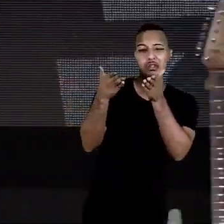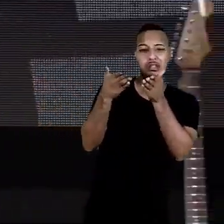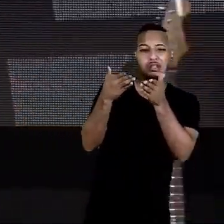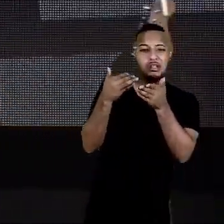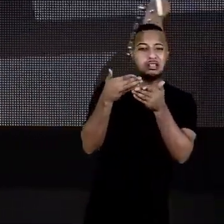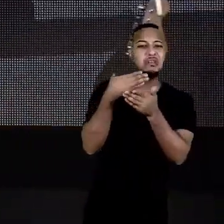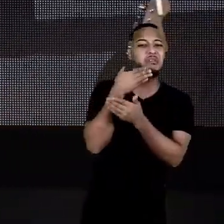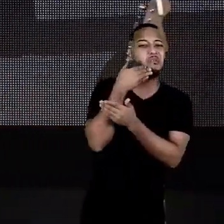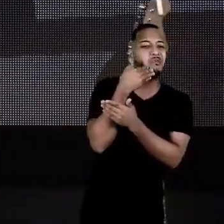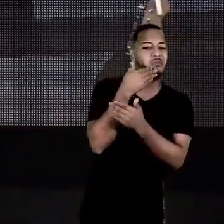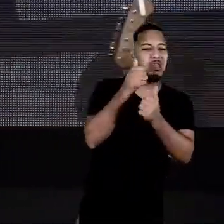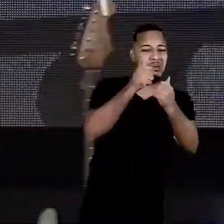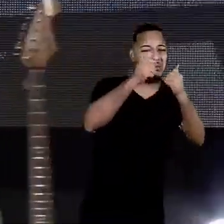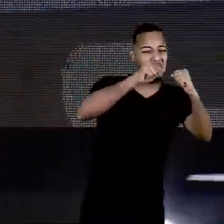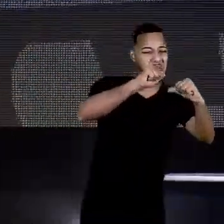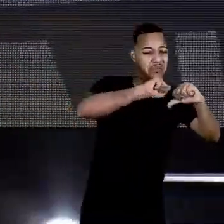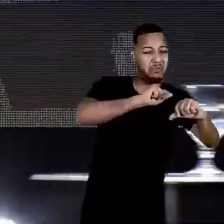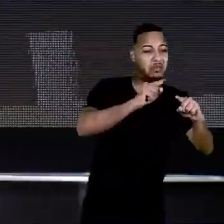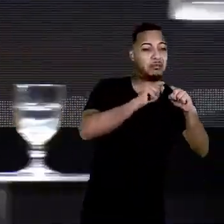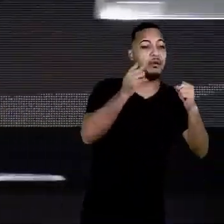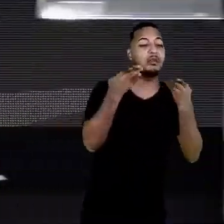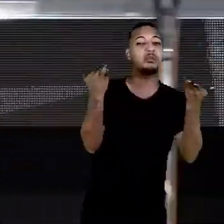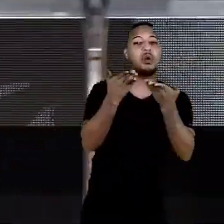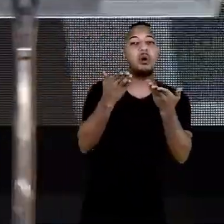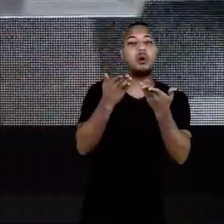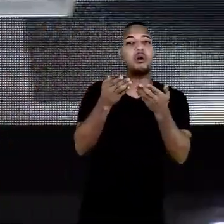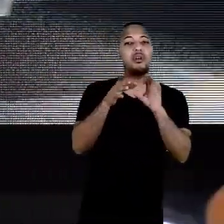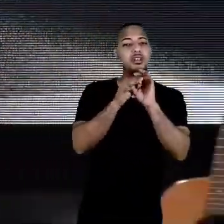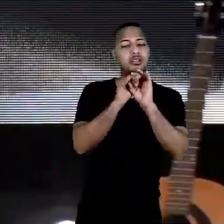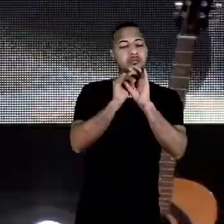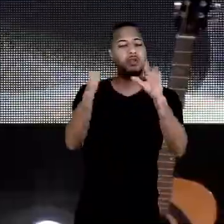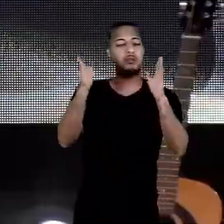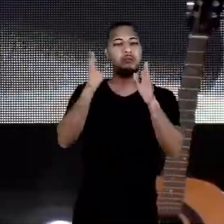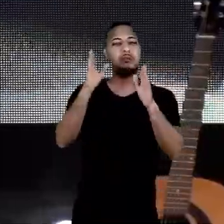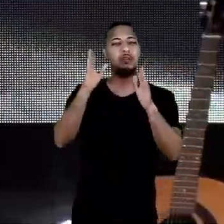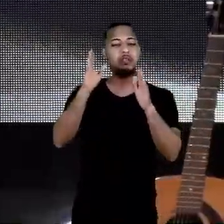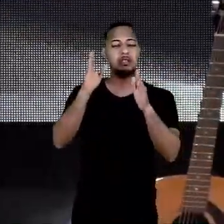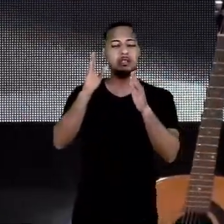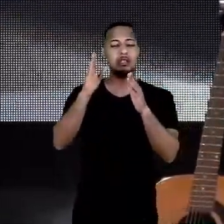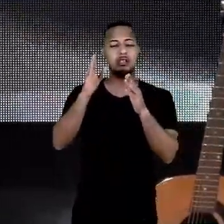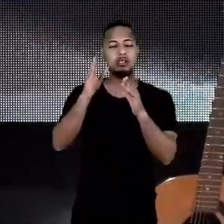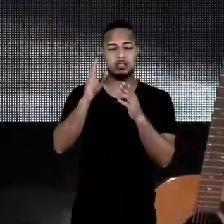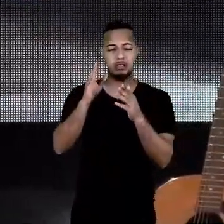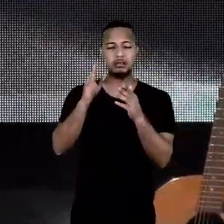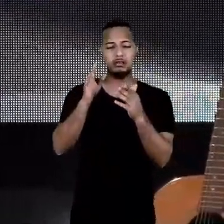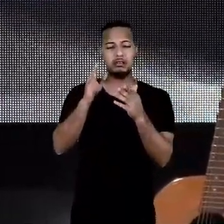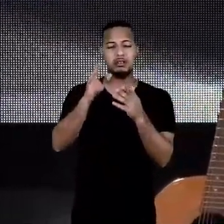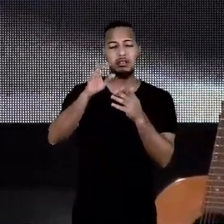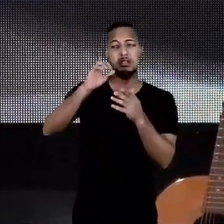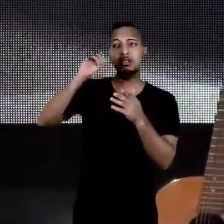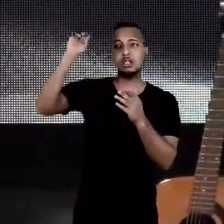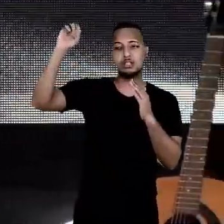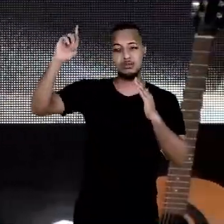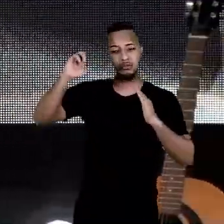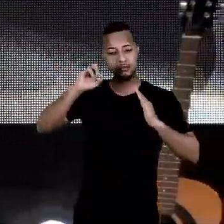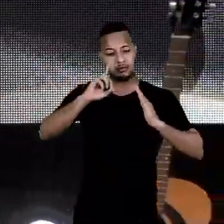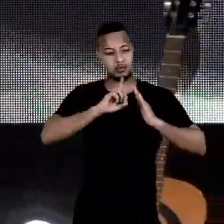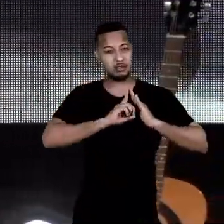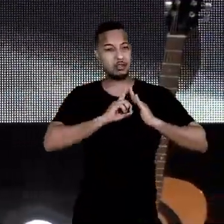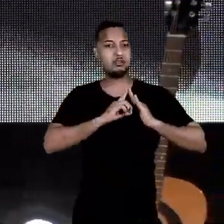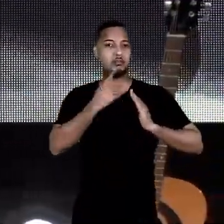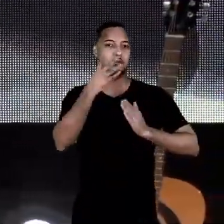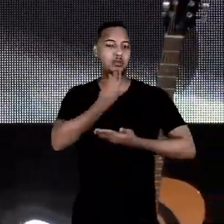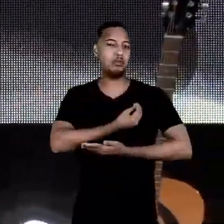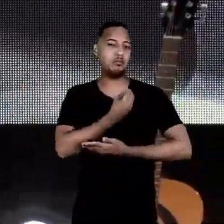deixa Jesus endireitar. Se talvez você só pegava atalho, e cada vez que você pegava